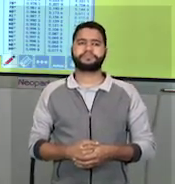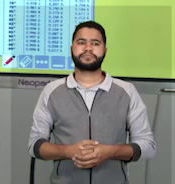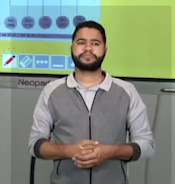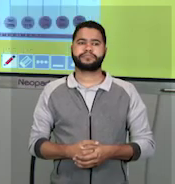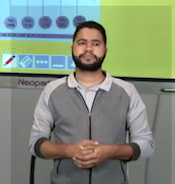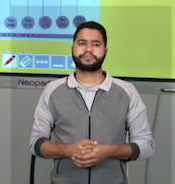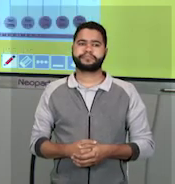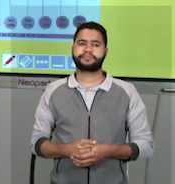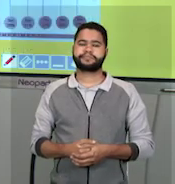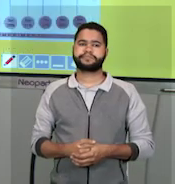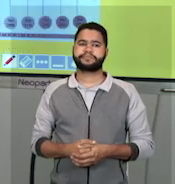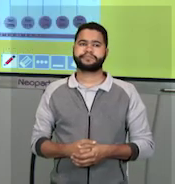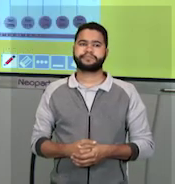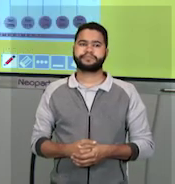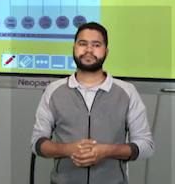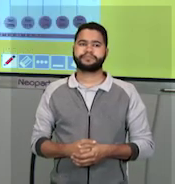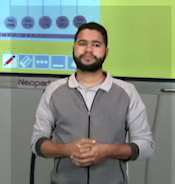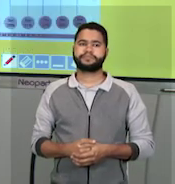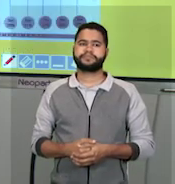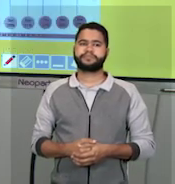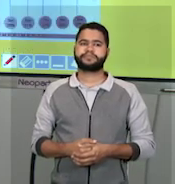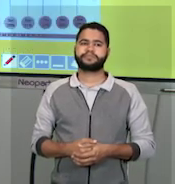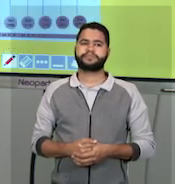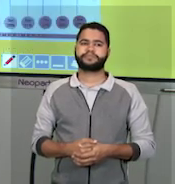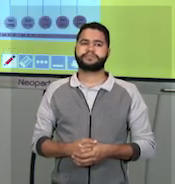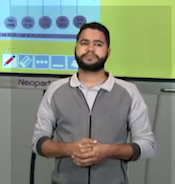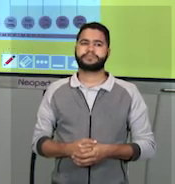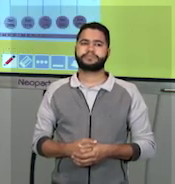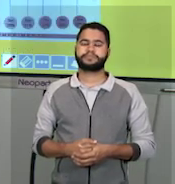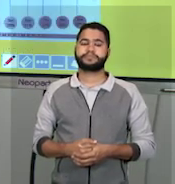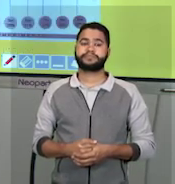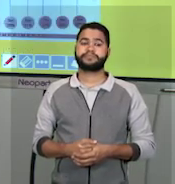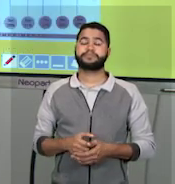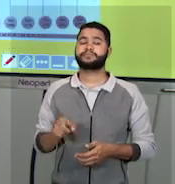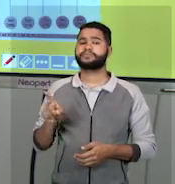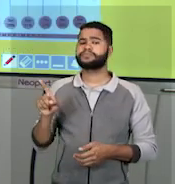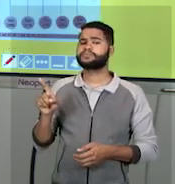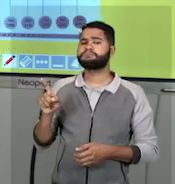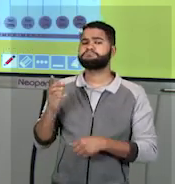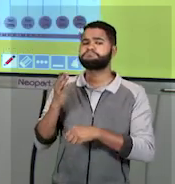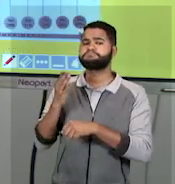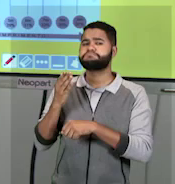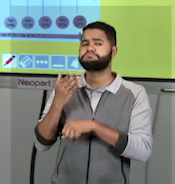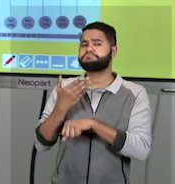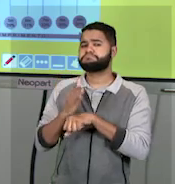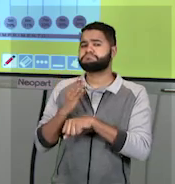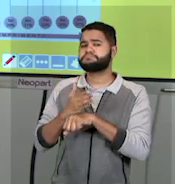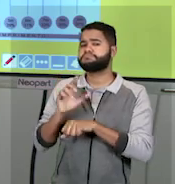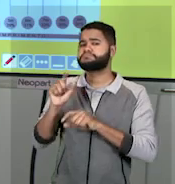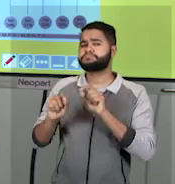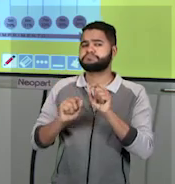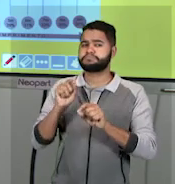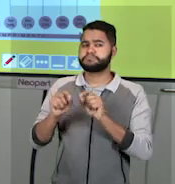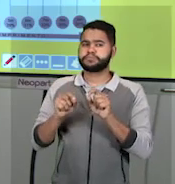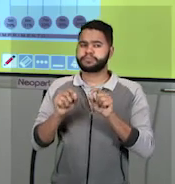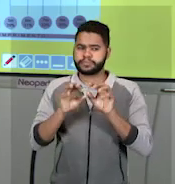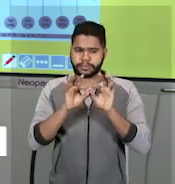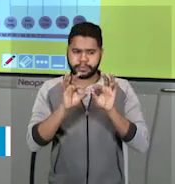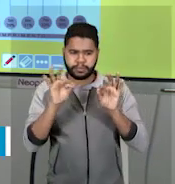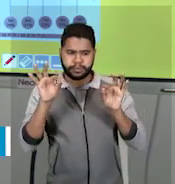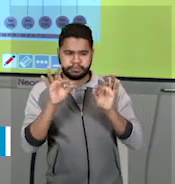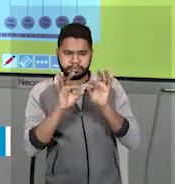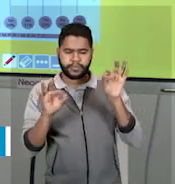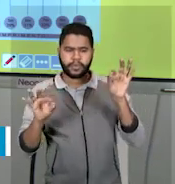Então vamos voltar aqui para a gente fazer esse exercício aqui. Então, o que esse exercício está pedindo? Utilizar a relação métrica. Ele falou qual?